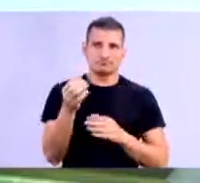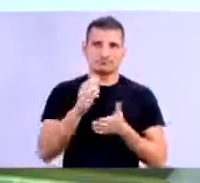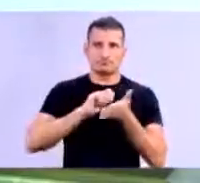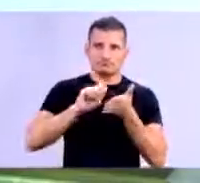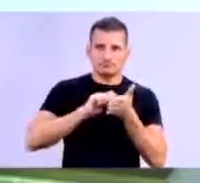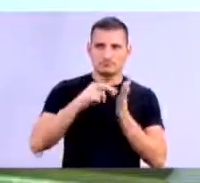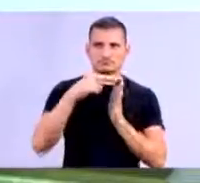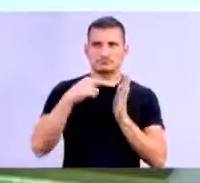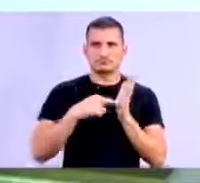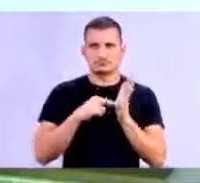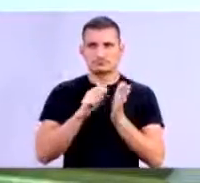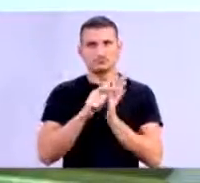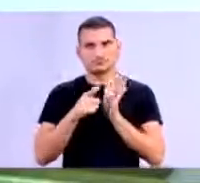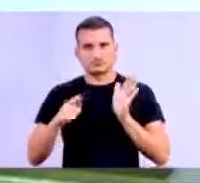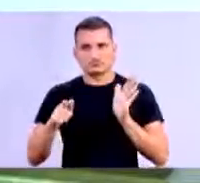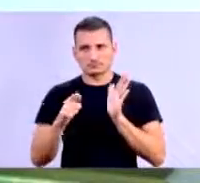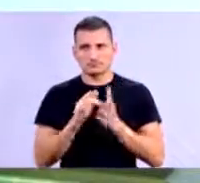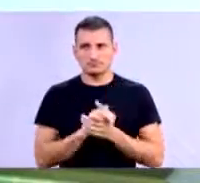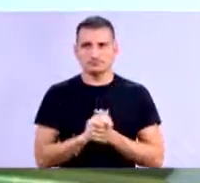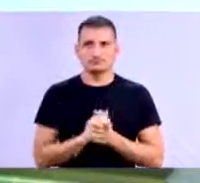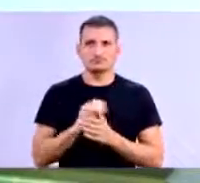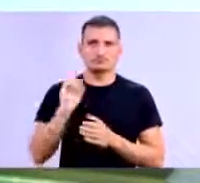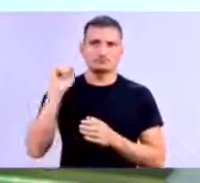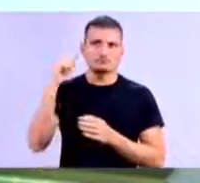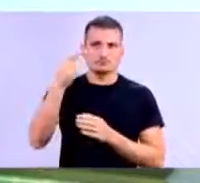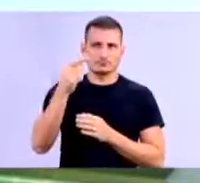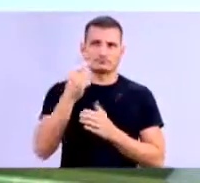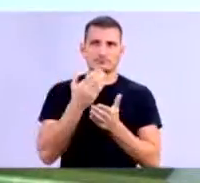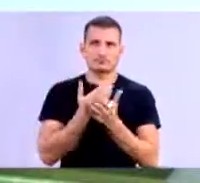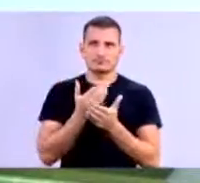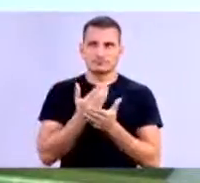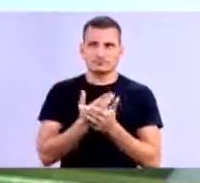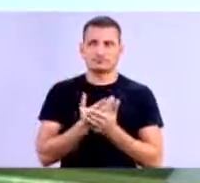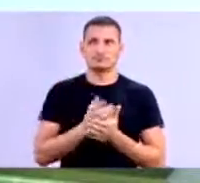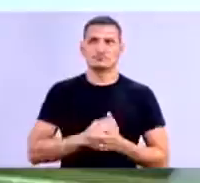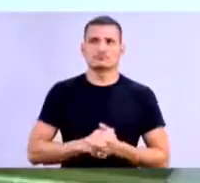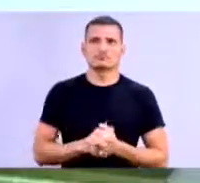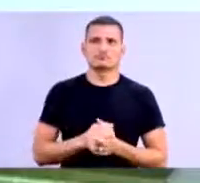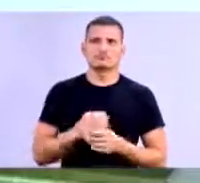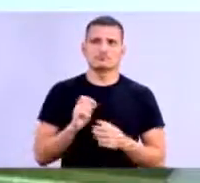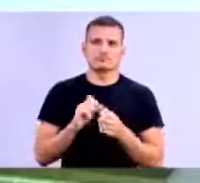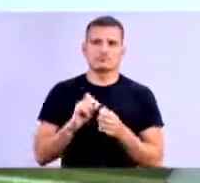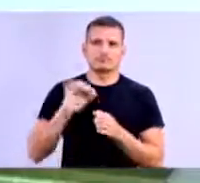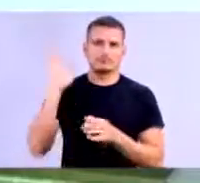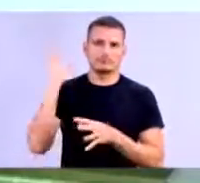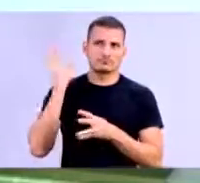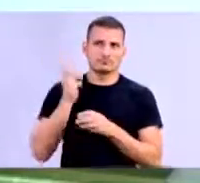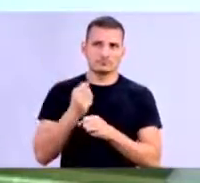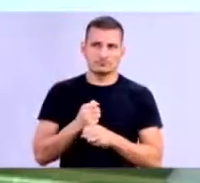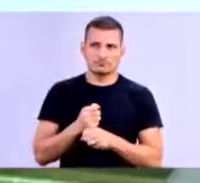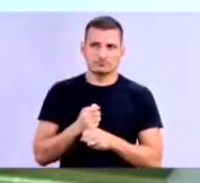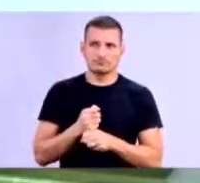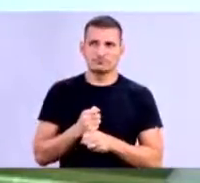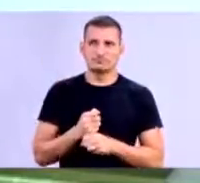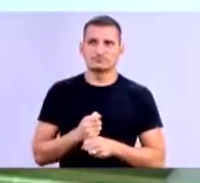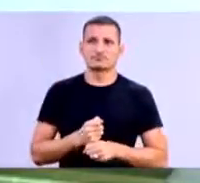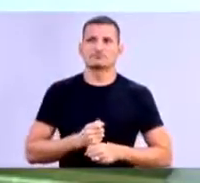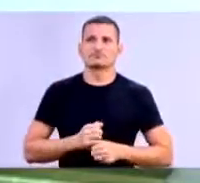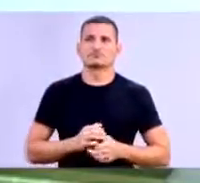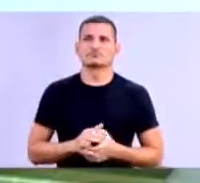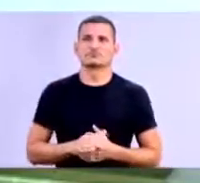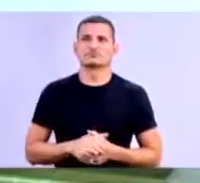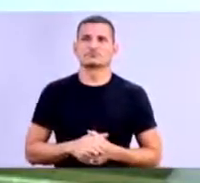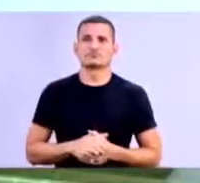ortográfico, tá certo? Nos encontramos na nossa próxima aula, fazendo a revisão de tudo que nós vimos até